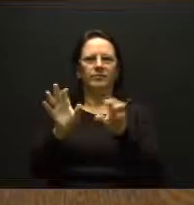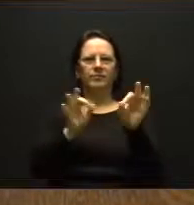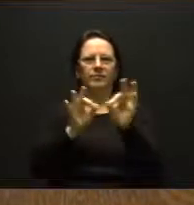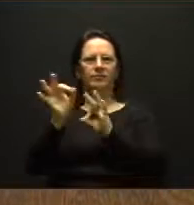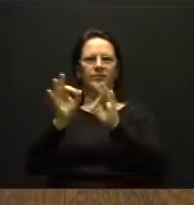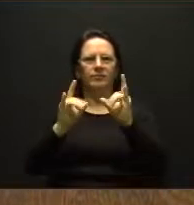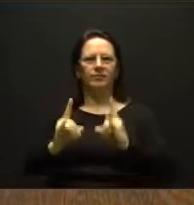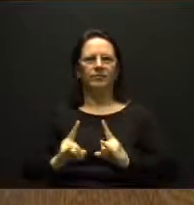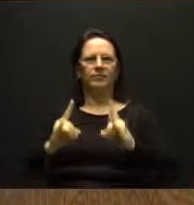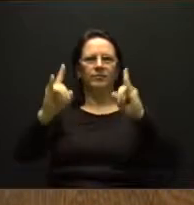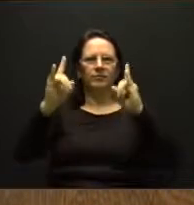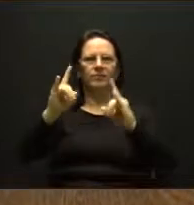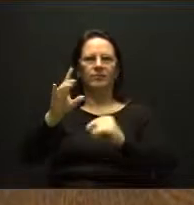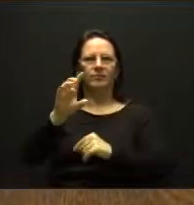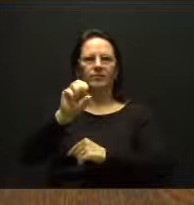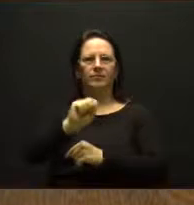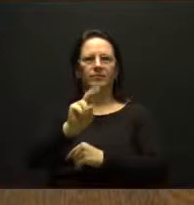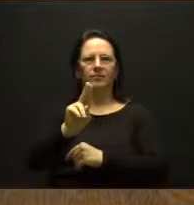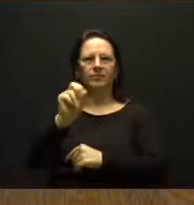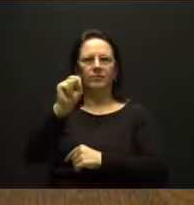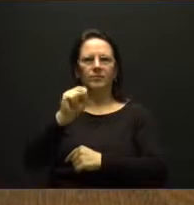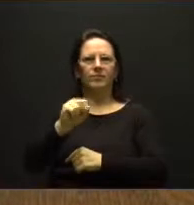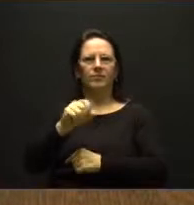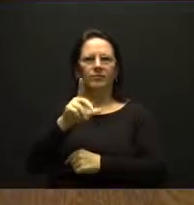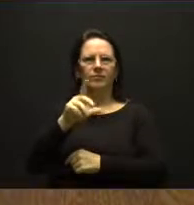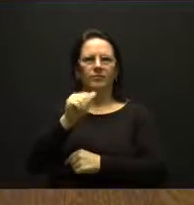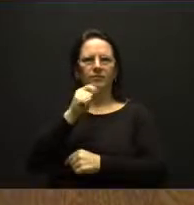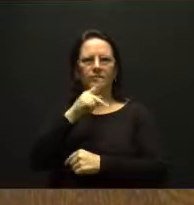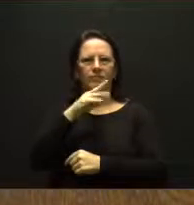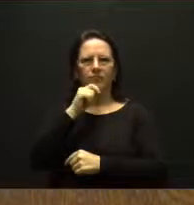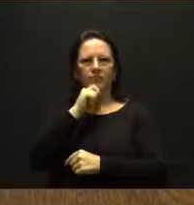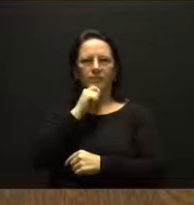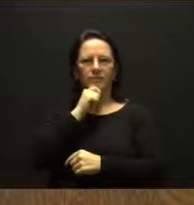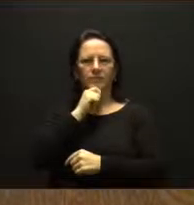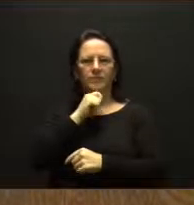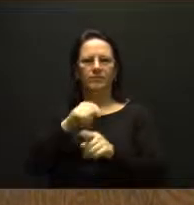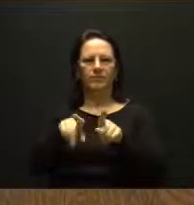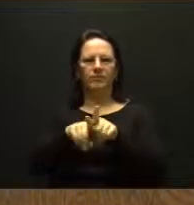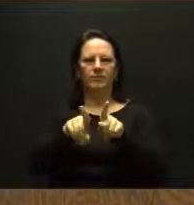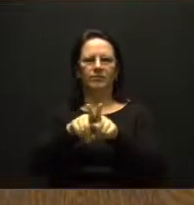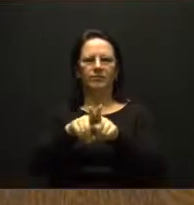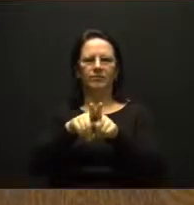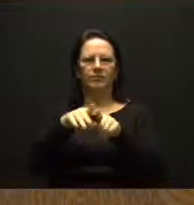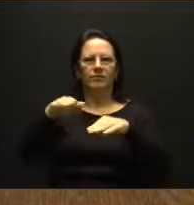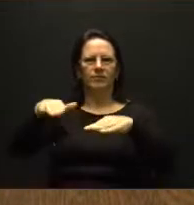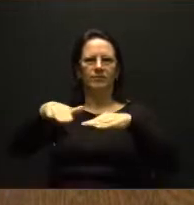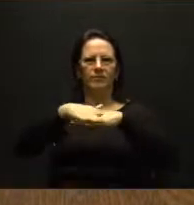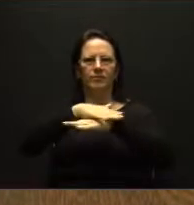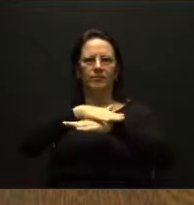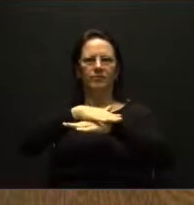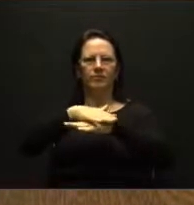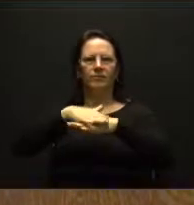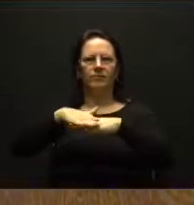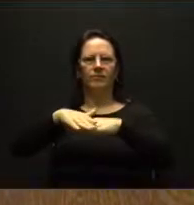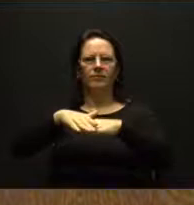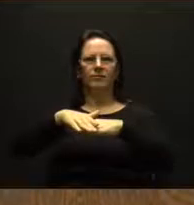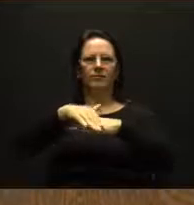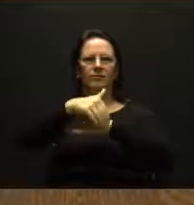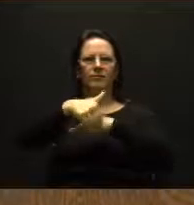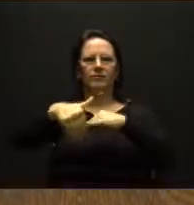prédio da unidade básica de saúde água fria e caminhos substituição de tampas de bueiro na esquina da rua